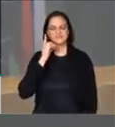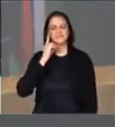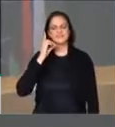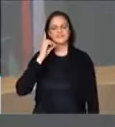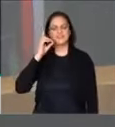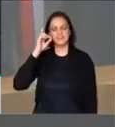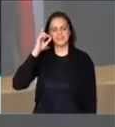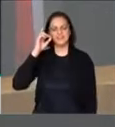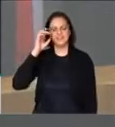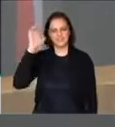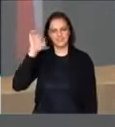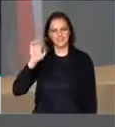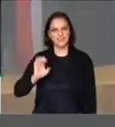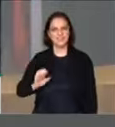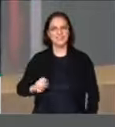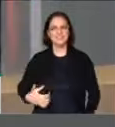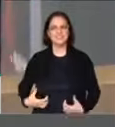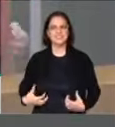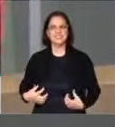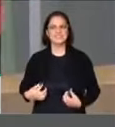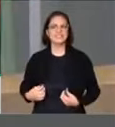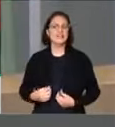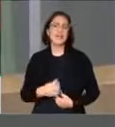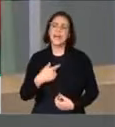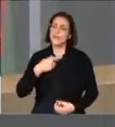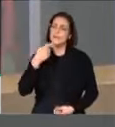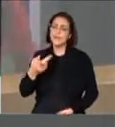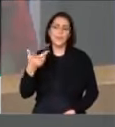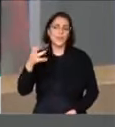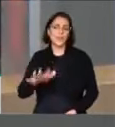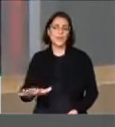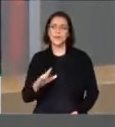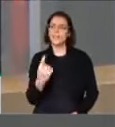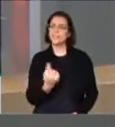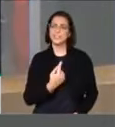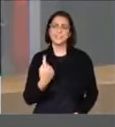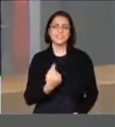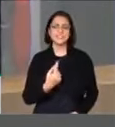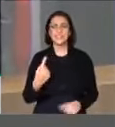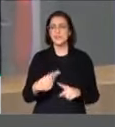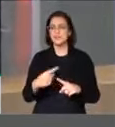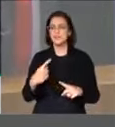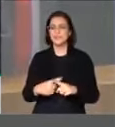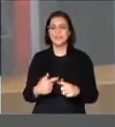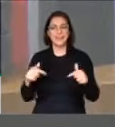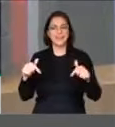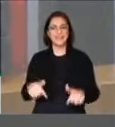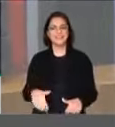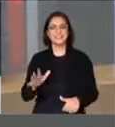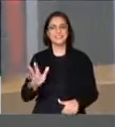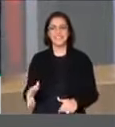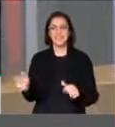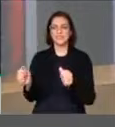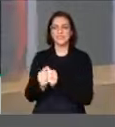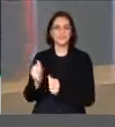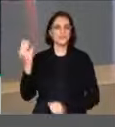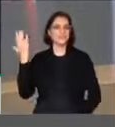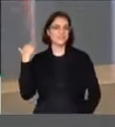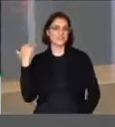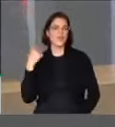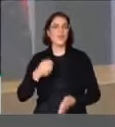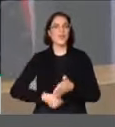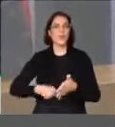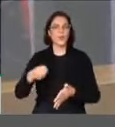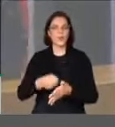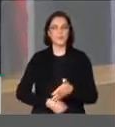Cocai. Eu falei, eu não vou sozinha para a tribuna. O que nós passamos aqui nesta casa, na Câmara,